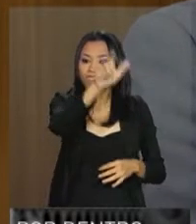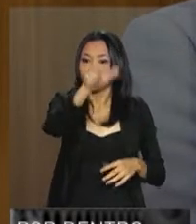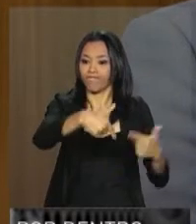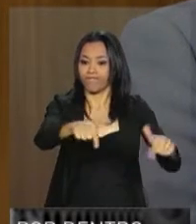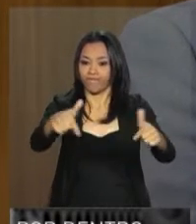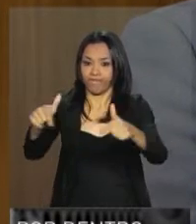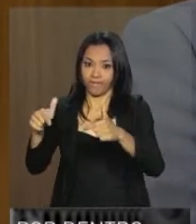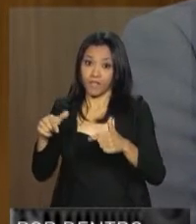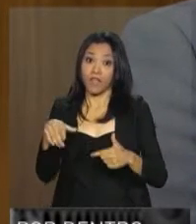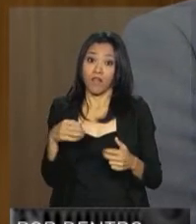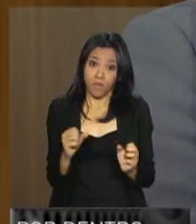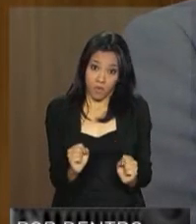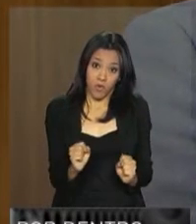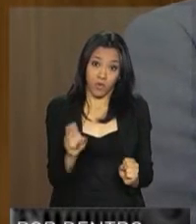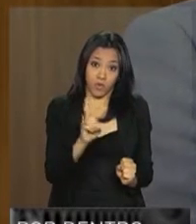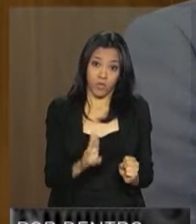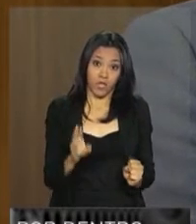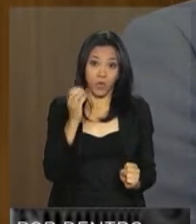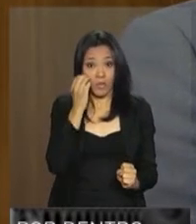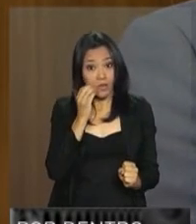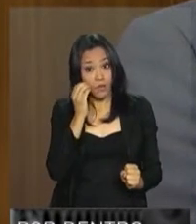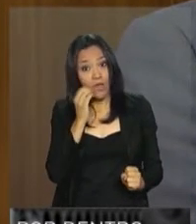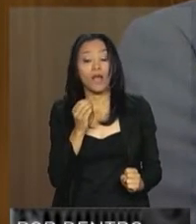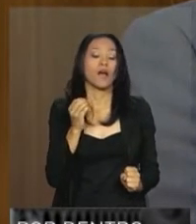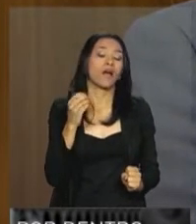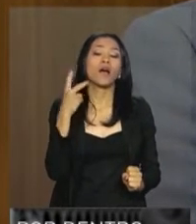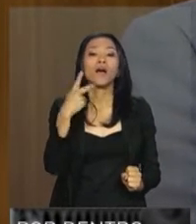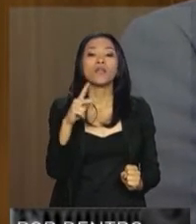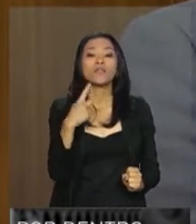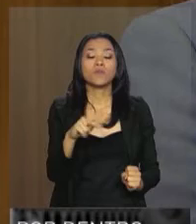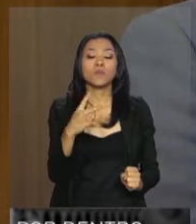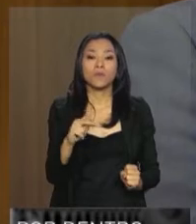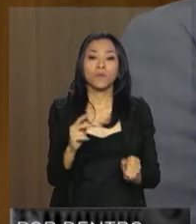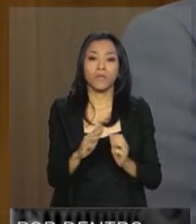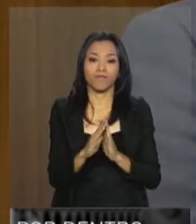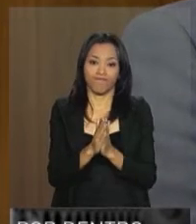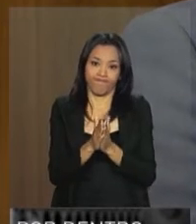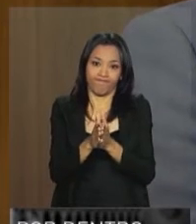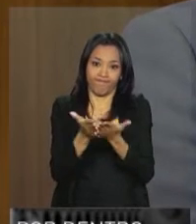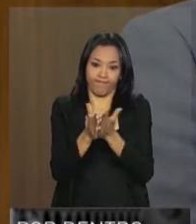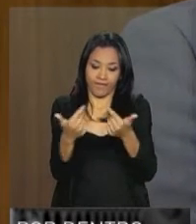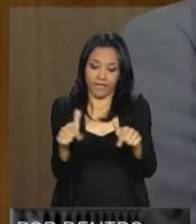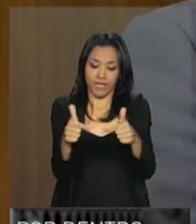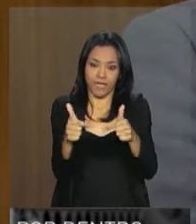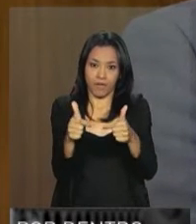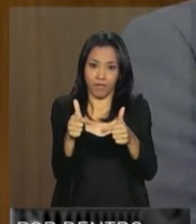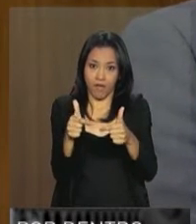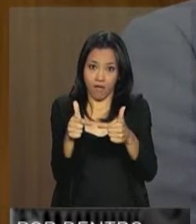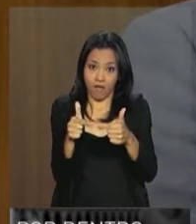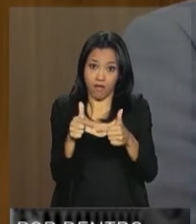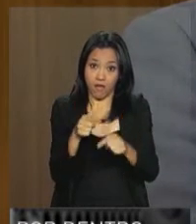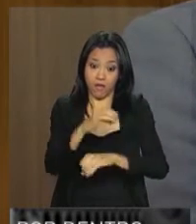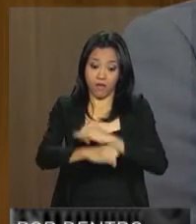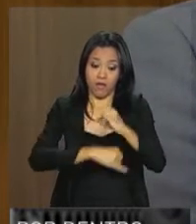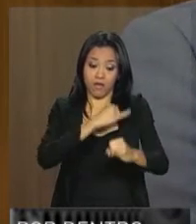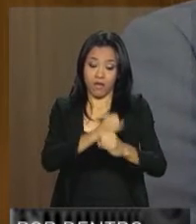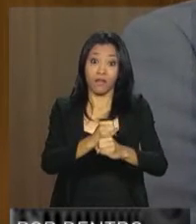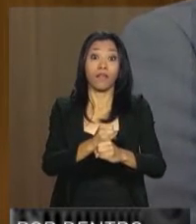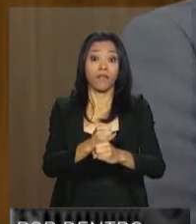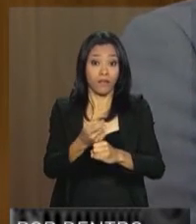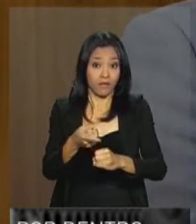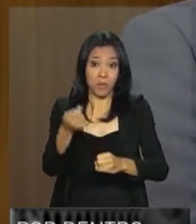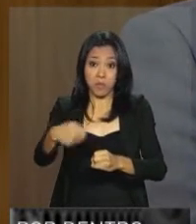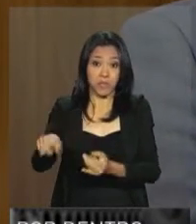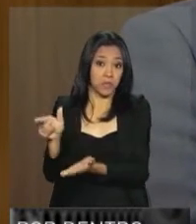utilizar no seu próprio celular a sua carteira de trabalho eletrônica o trabalhador terá a opção de ter mais